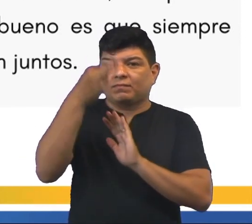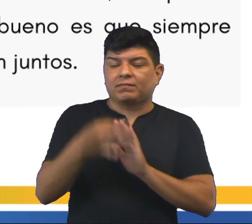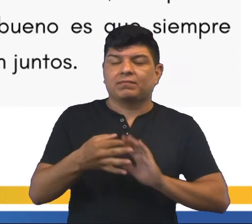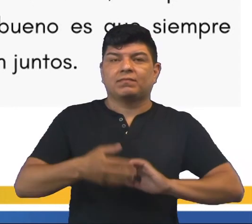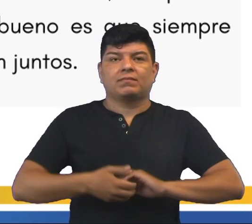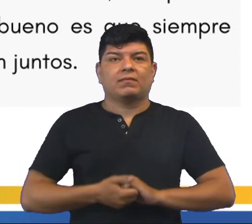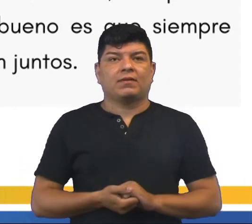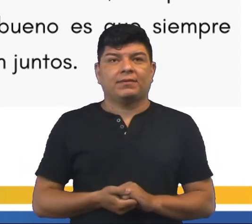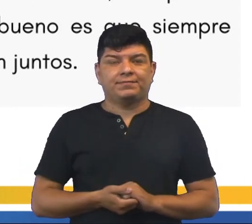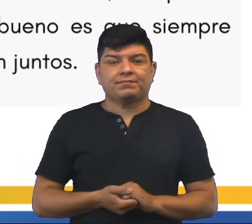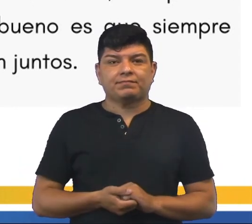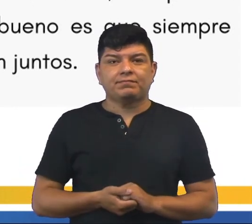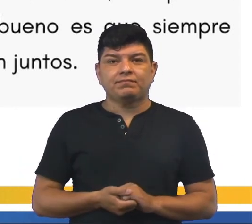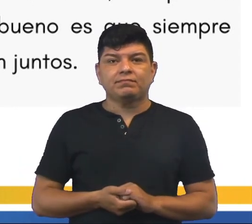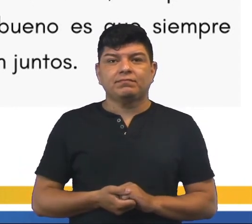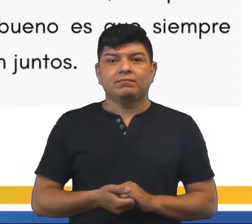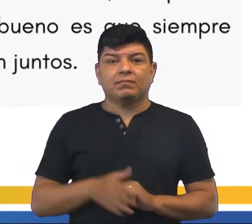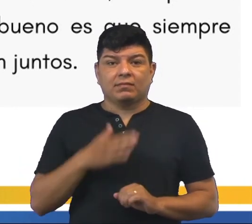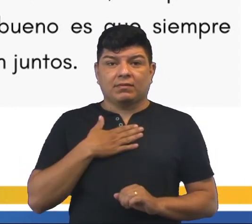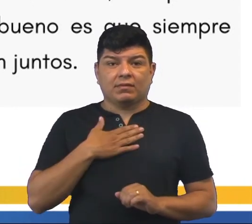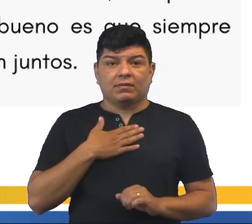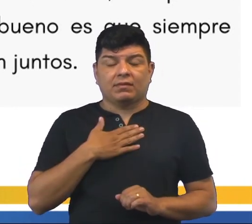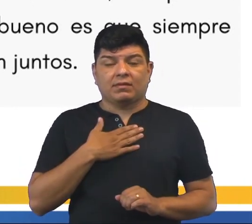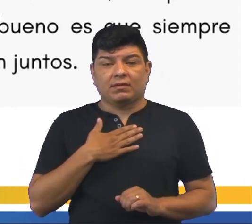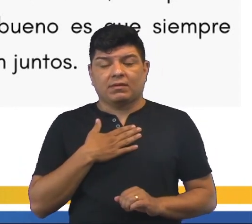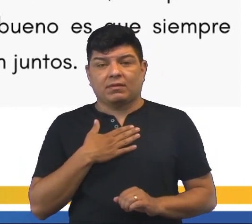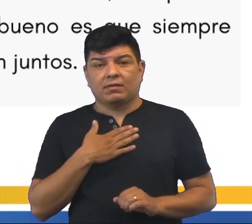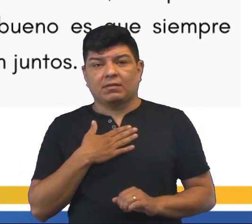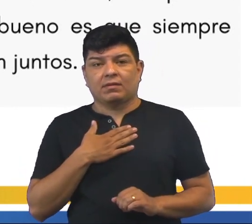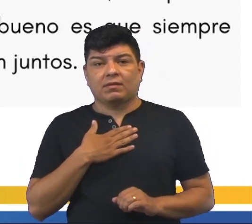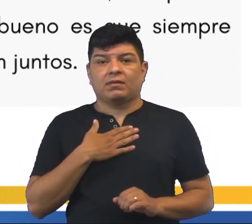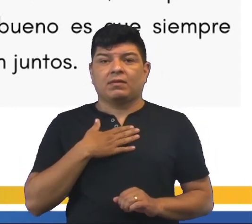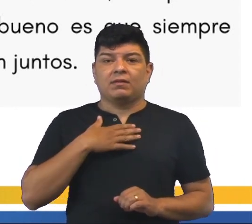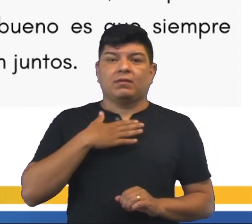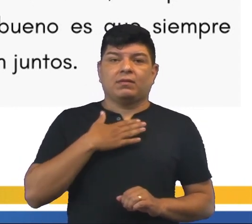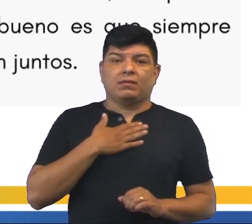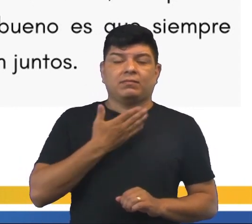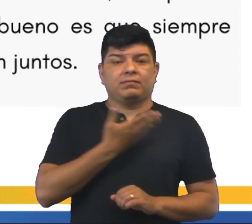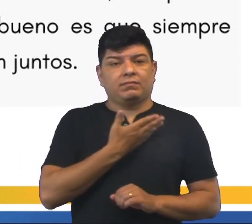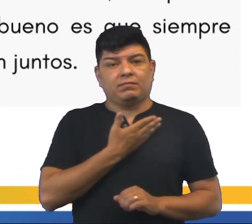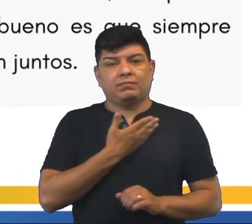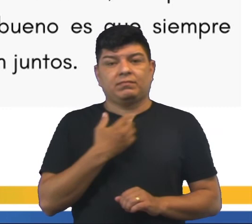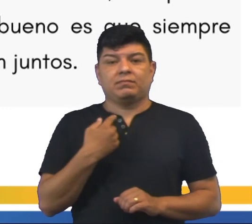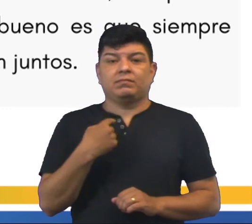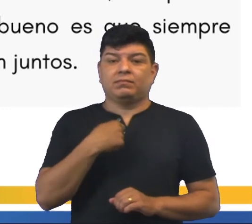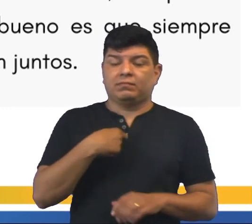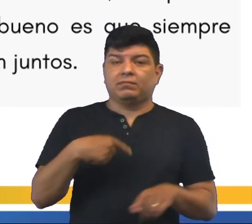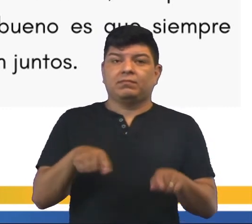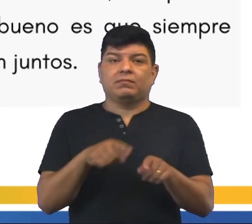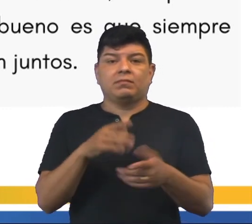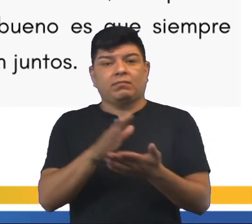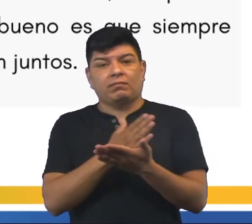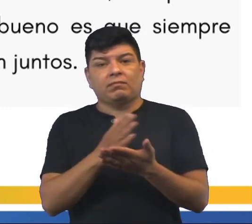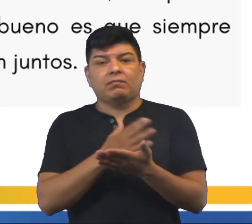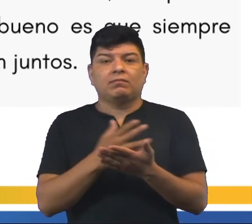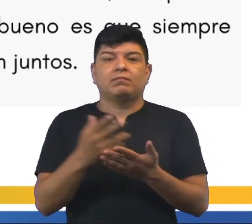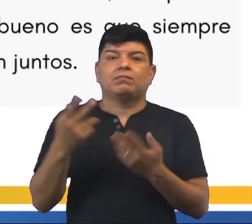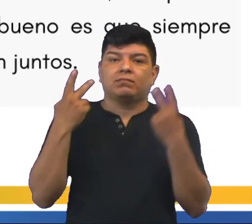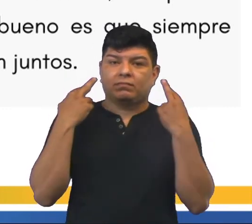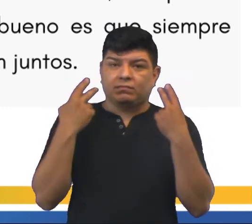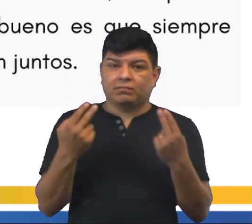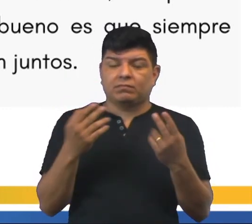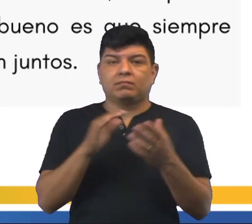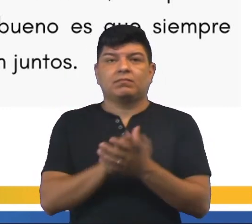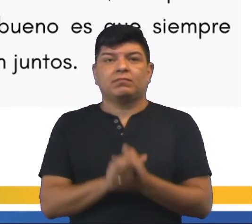Meus amigos e eu temos algumas coisas em comum, ou seja, meu amigo, né, e eu temos algumas coisas em comum. Los